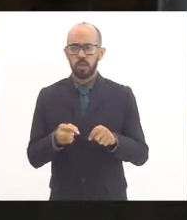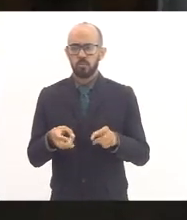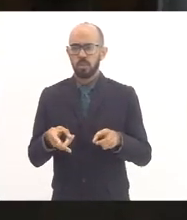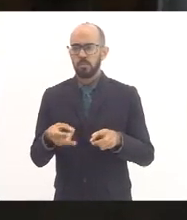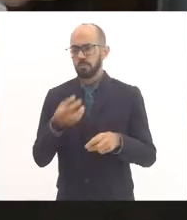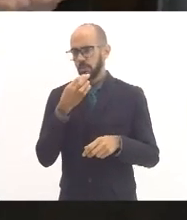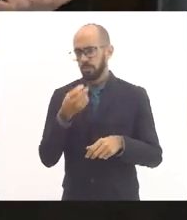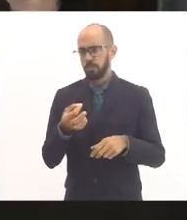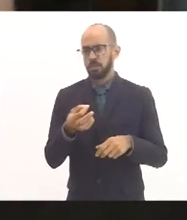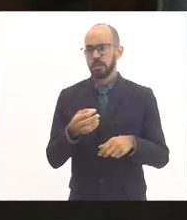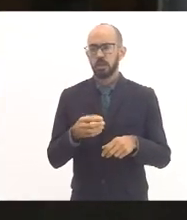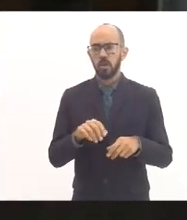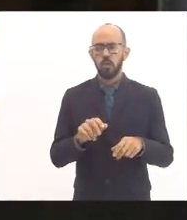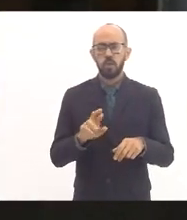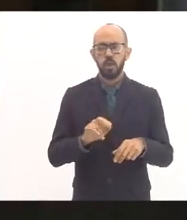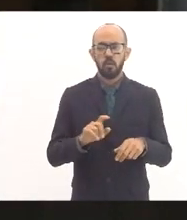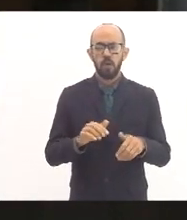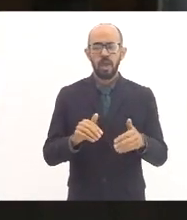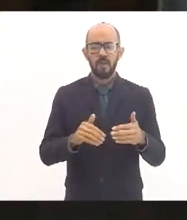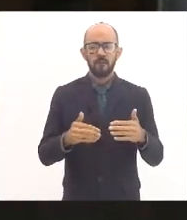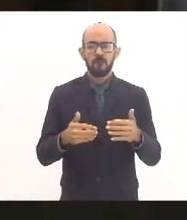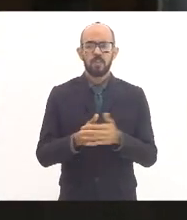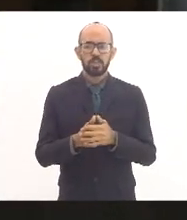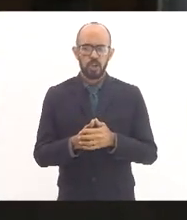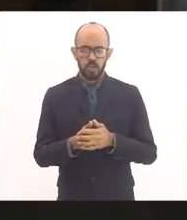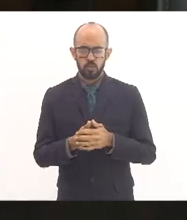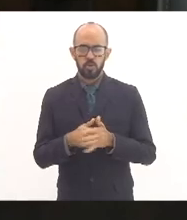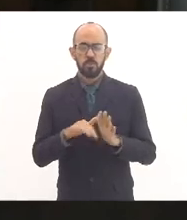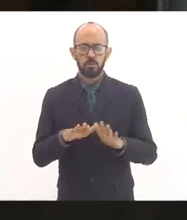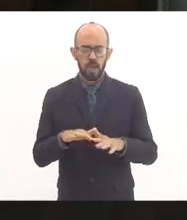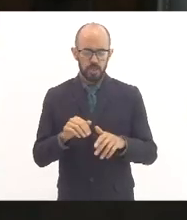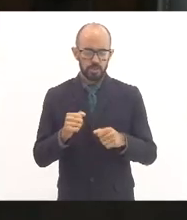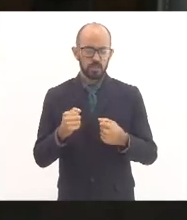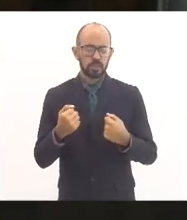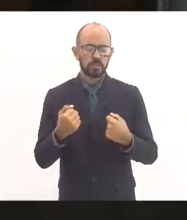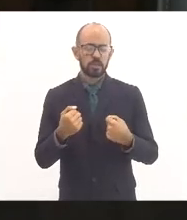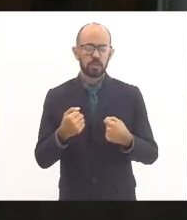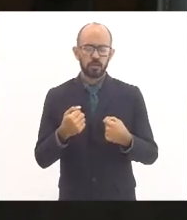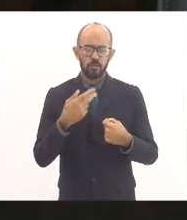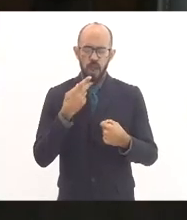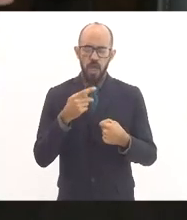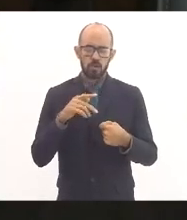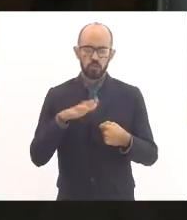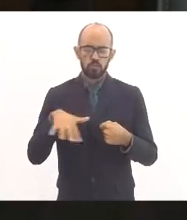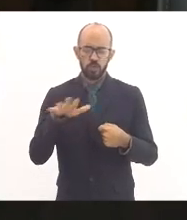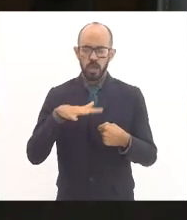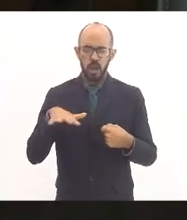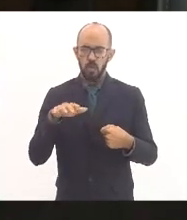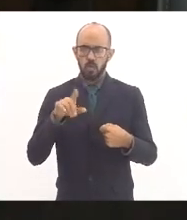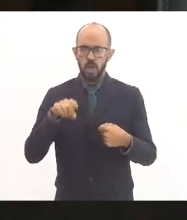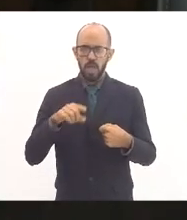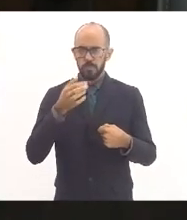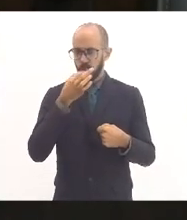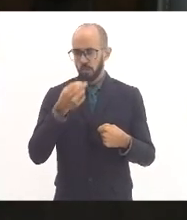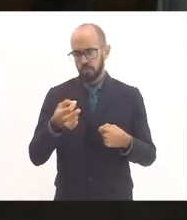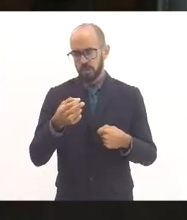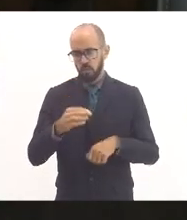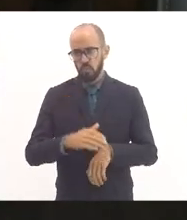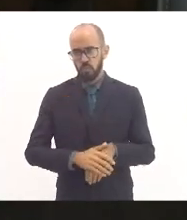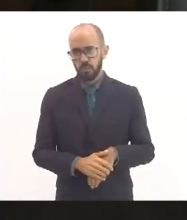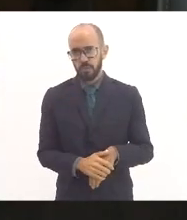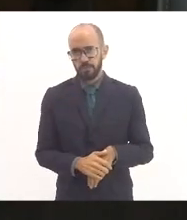não fechada que vai requerer um debate Mas falando à grosso modo o funcionamento que eu tenho